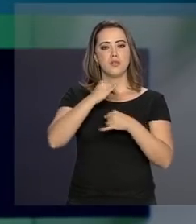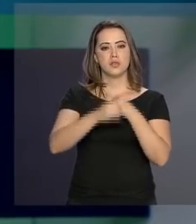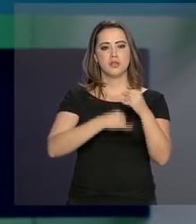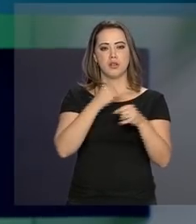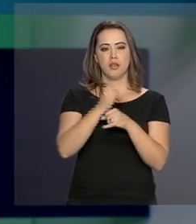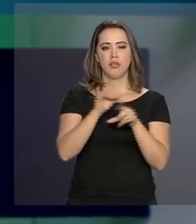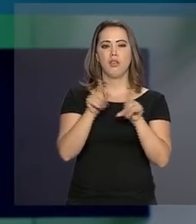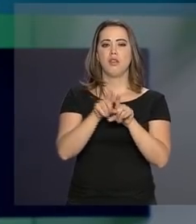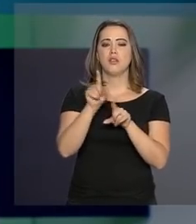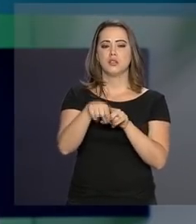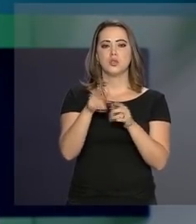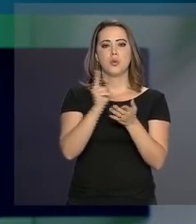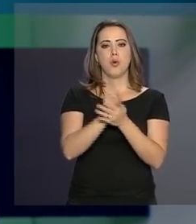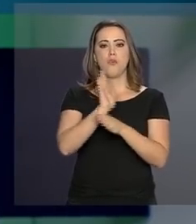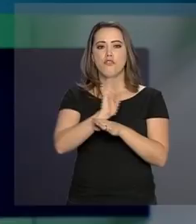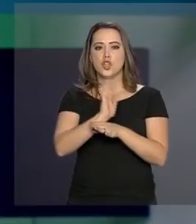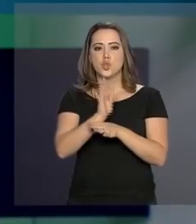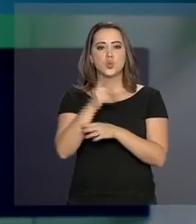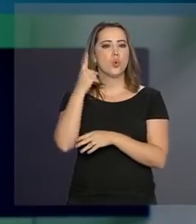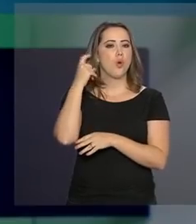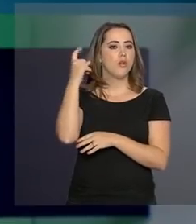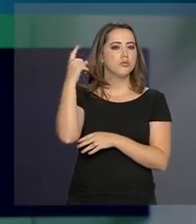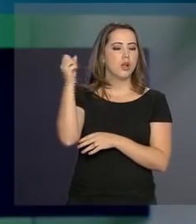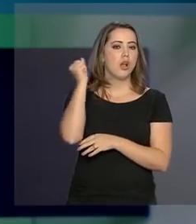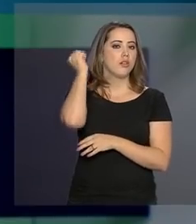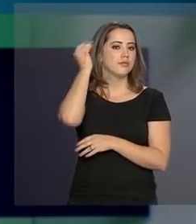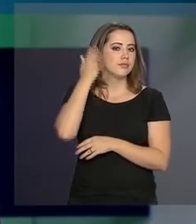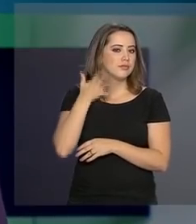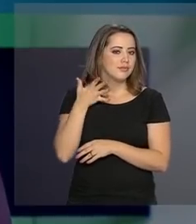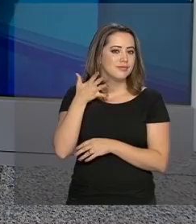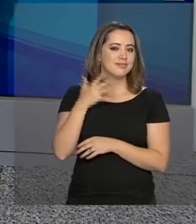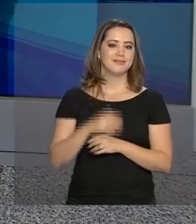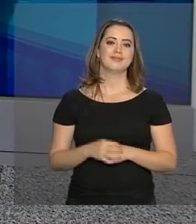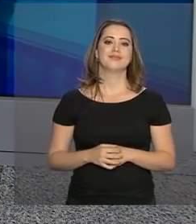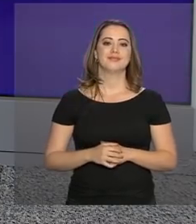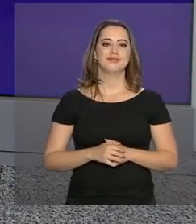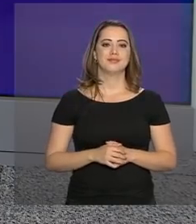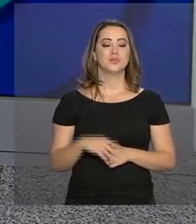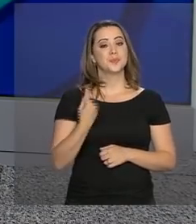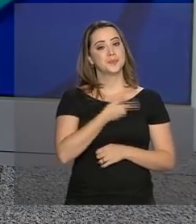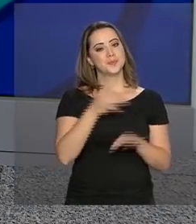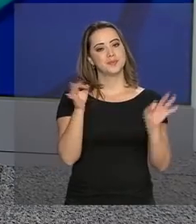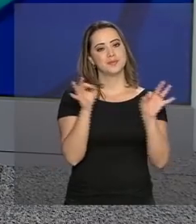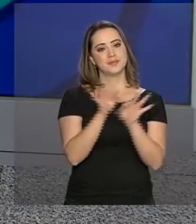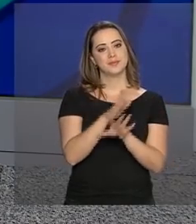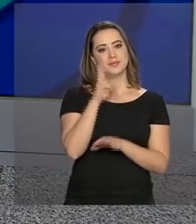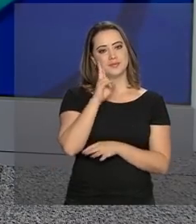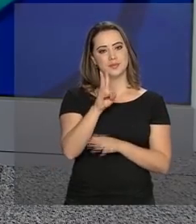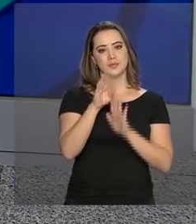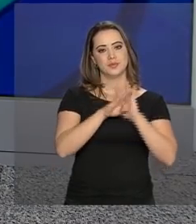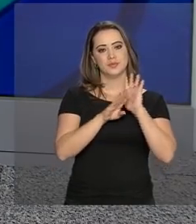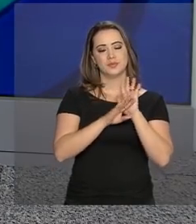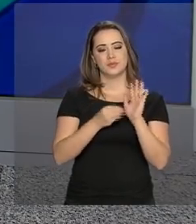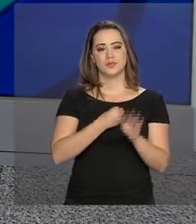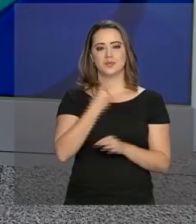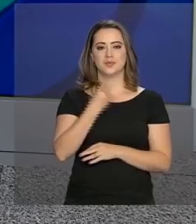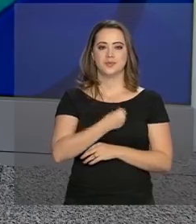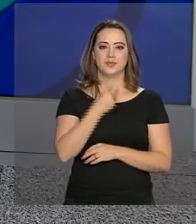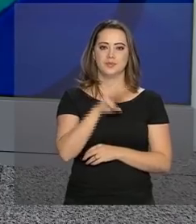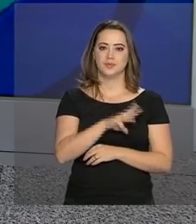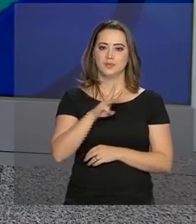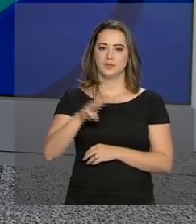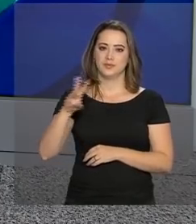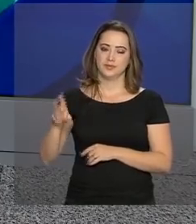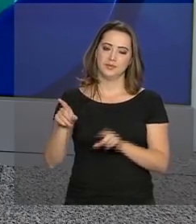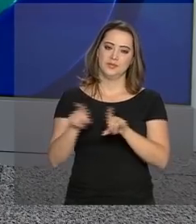possibilidade de inclusão de vídeos, áudios e autodescrição. Nós ficamos por aqui. Toda a nossa programação você acompanha ao